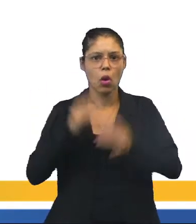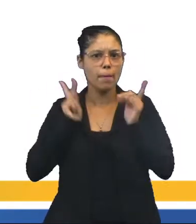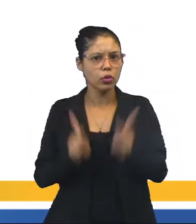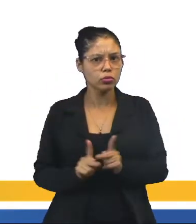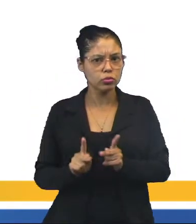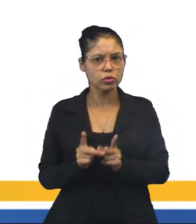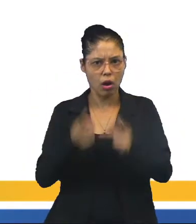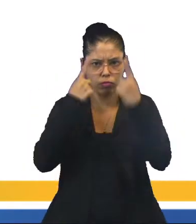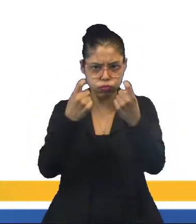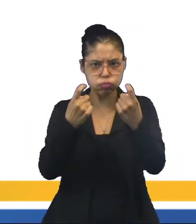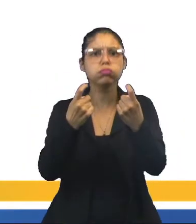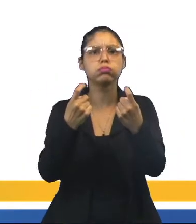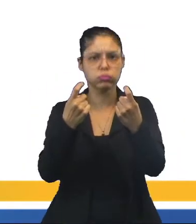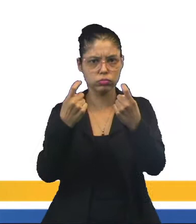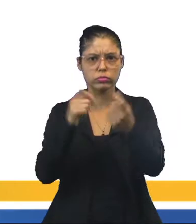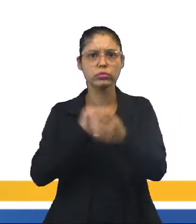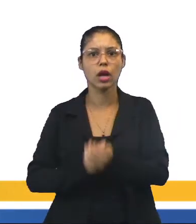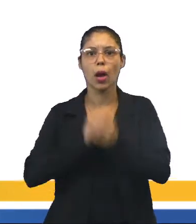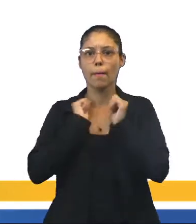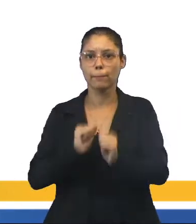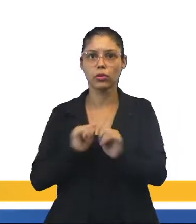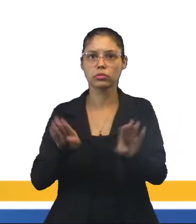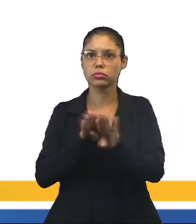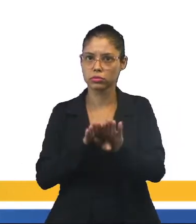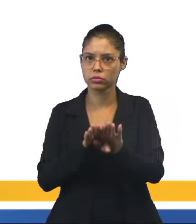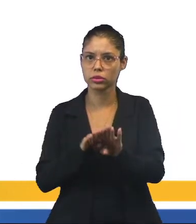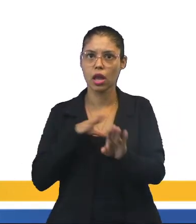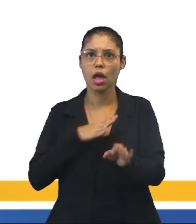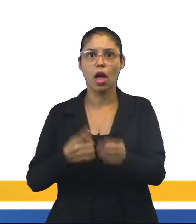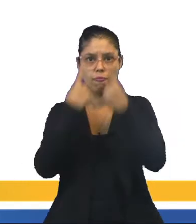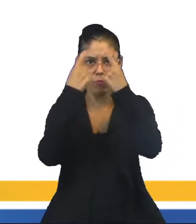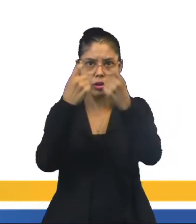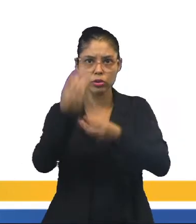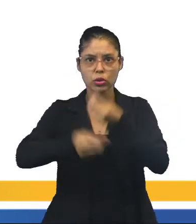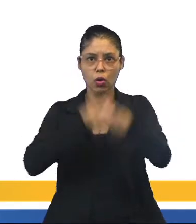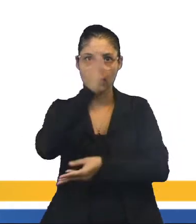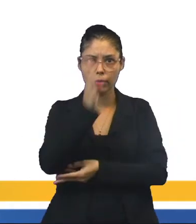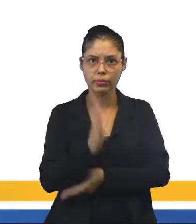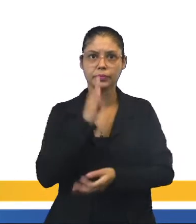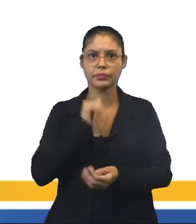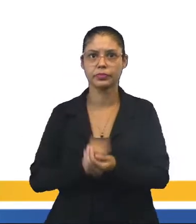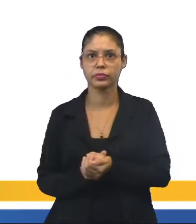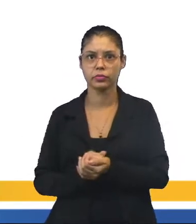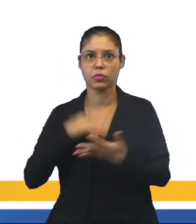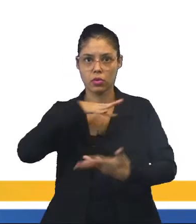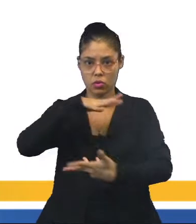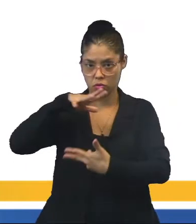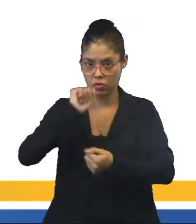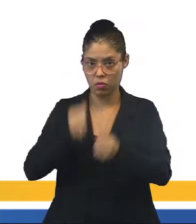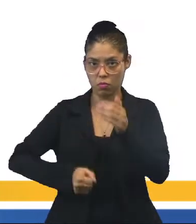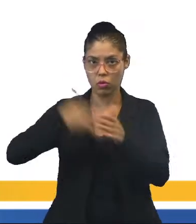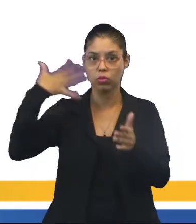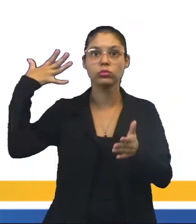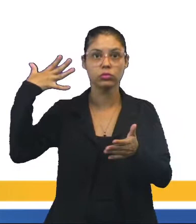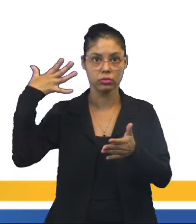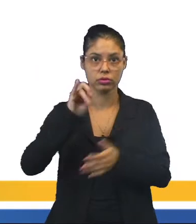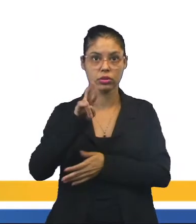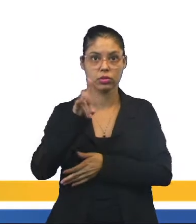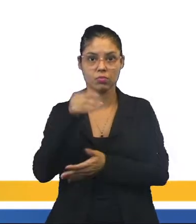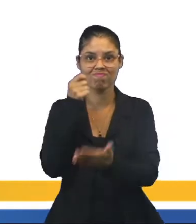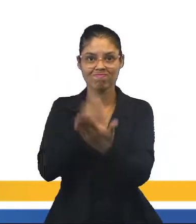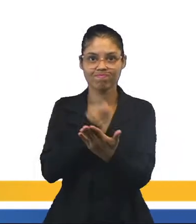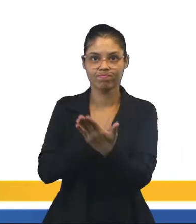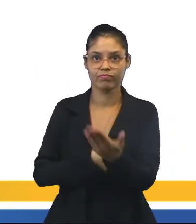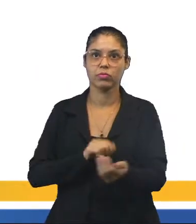pode aflorar. Uma sociedade tolerante à violência, como a brasileira, em que há muita impunidade, é